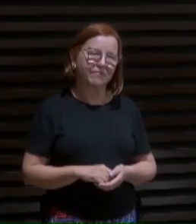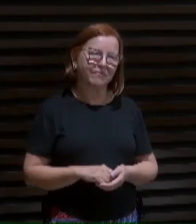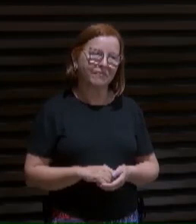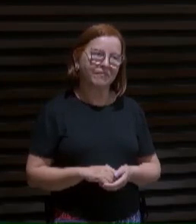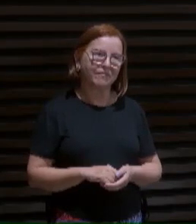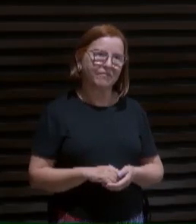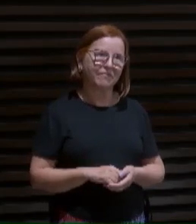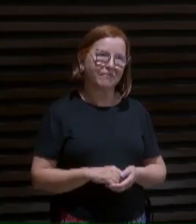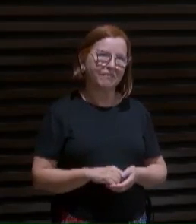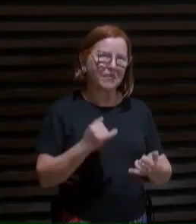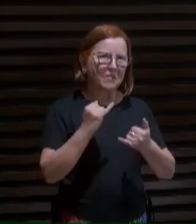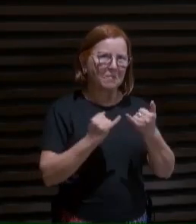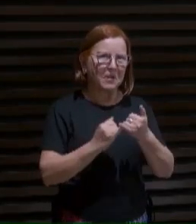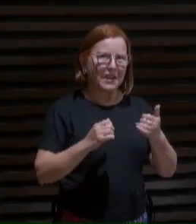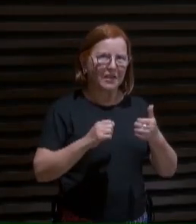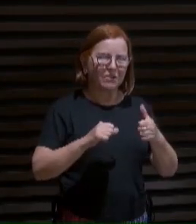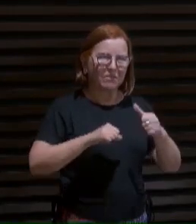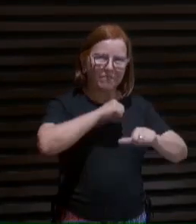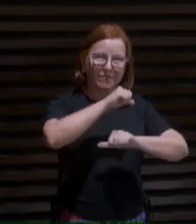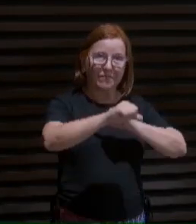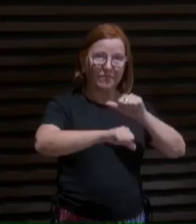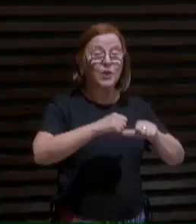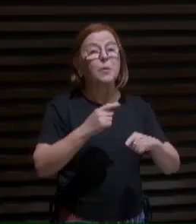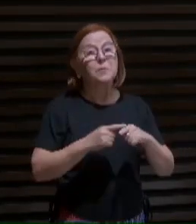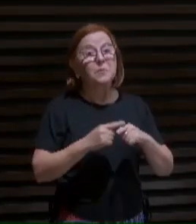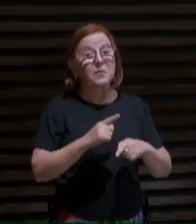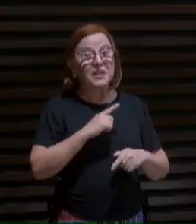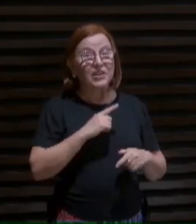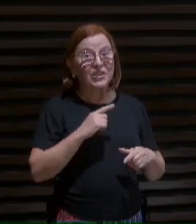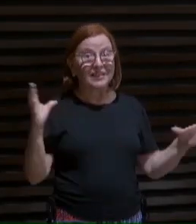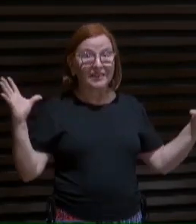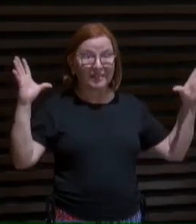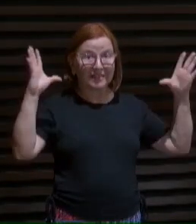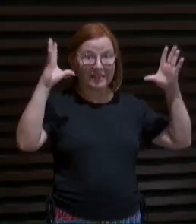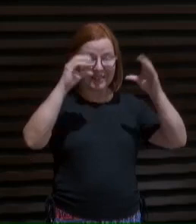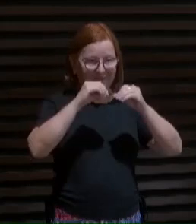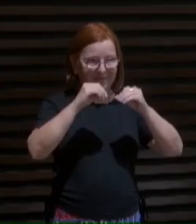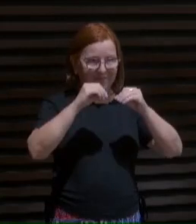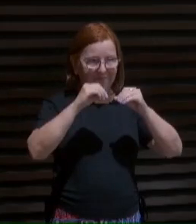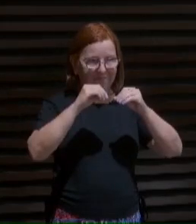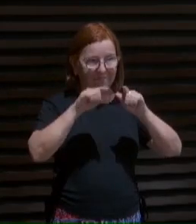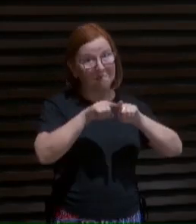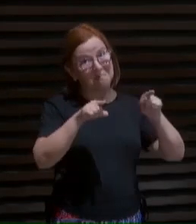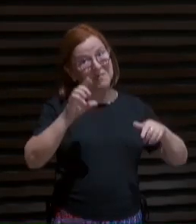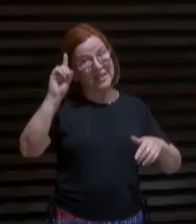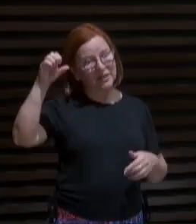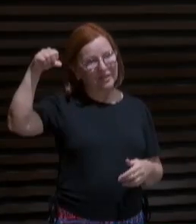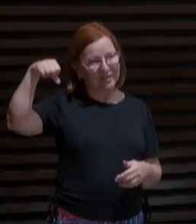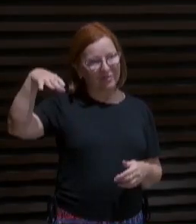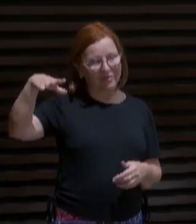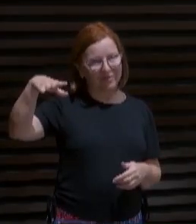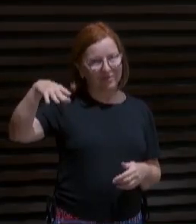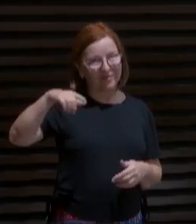restauração, porque havia trevas, E Deus é luz, e nele não há